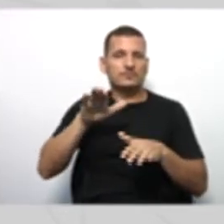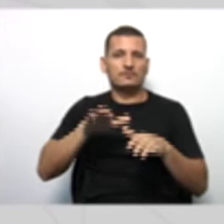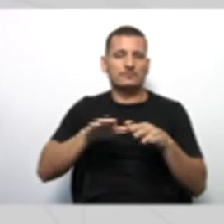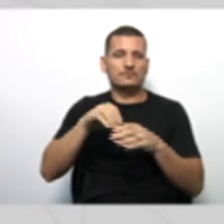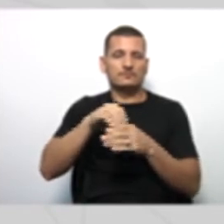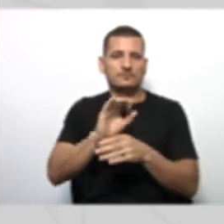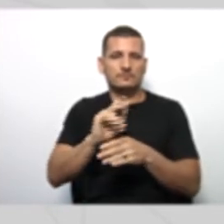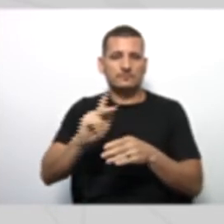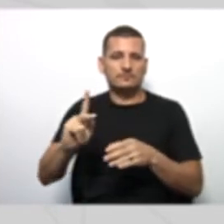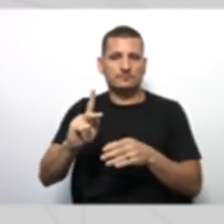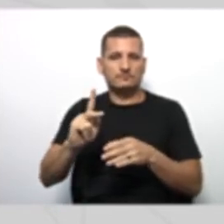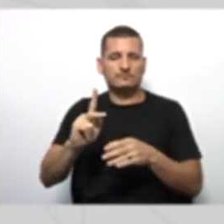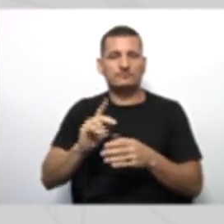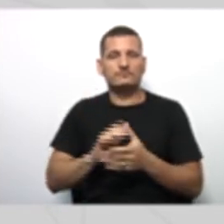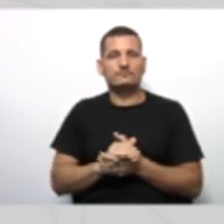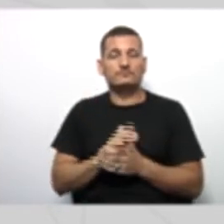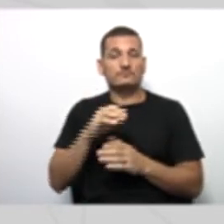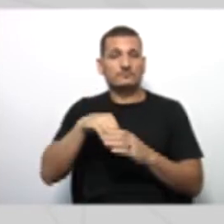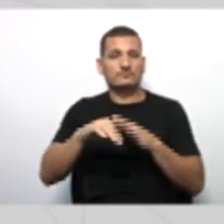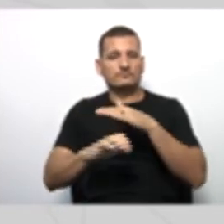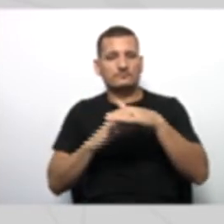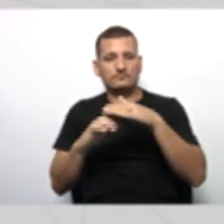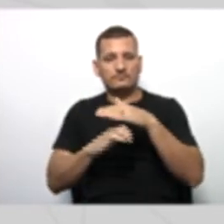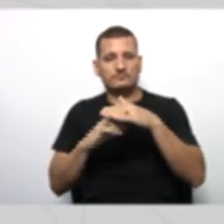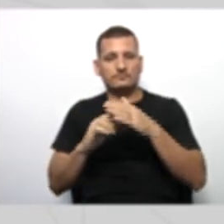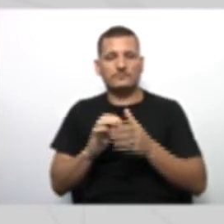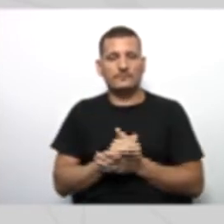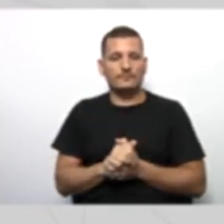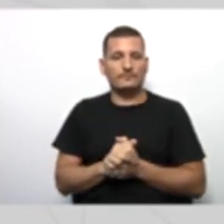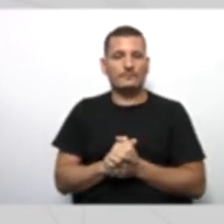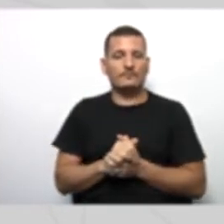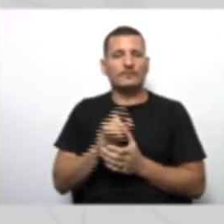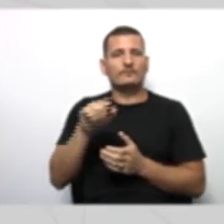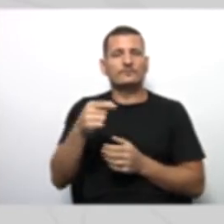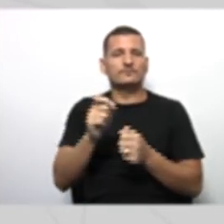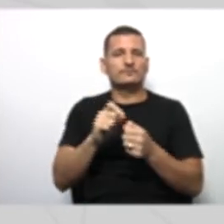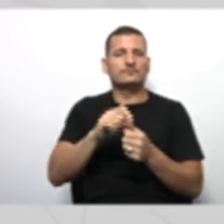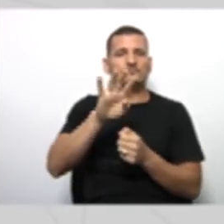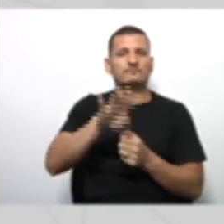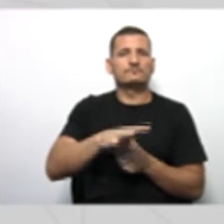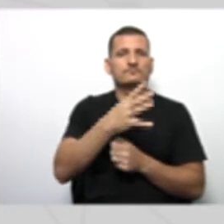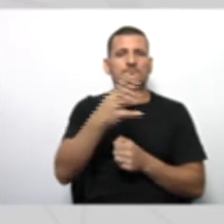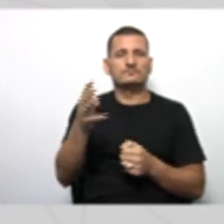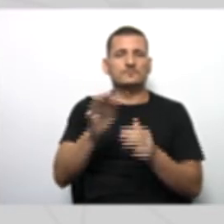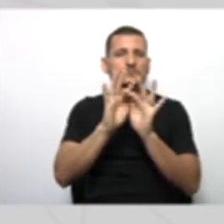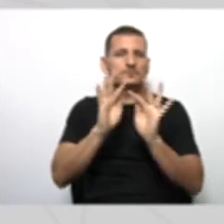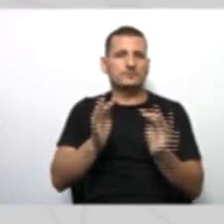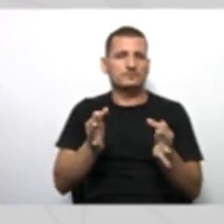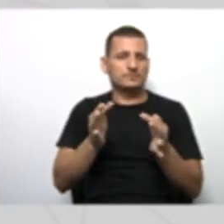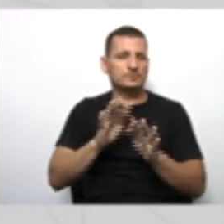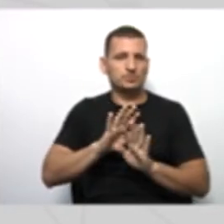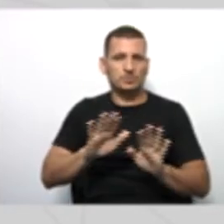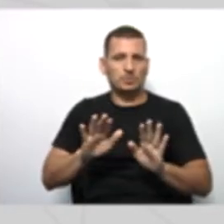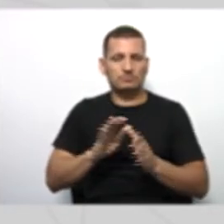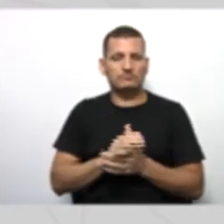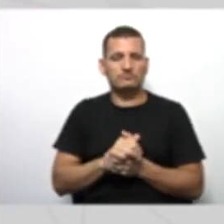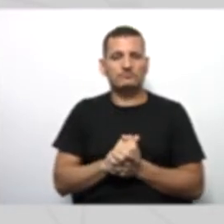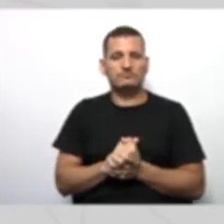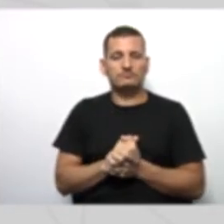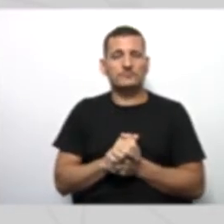válido essa opção aí, essa alternativa. Depois de tudo analisado e identificado, o que a gente vai fazer com esses riscos? A gente